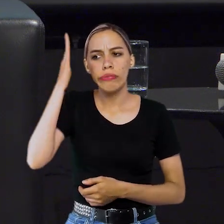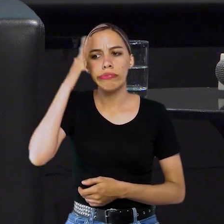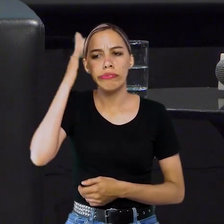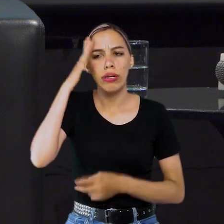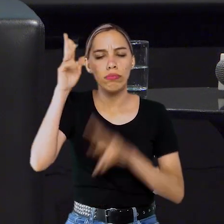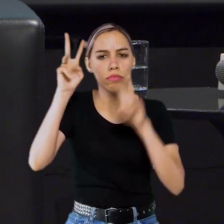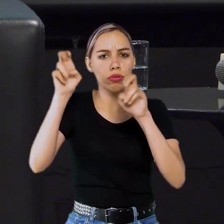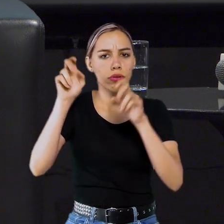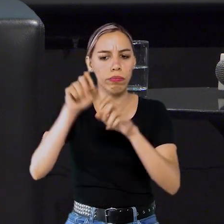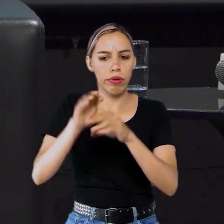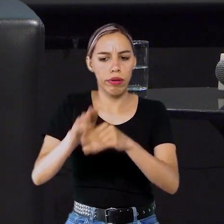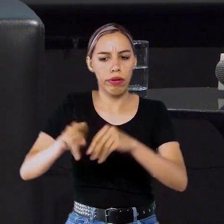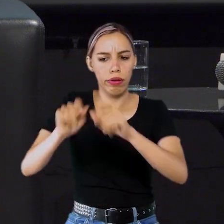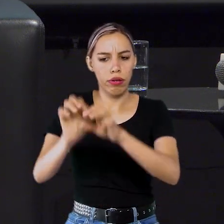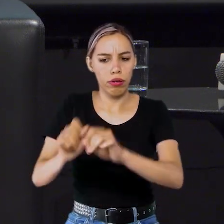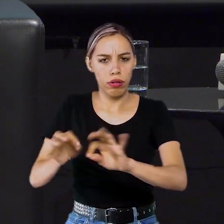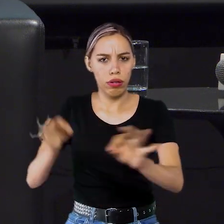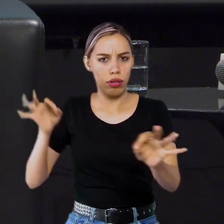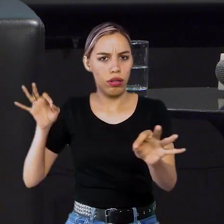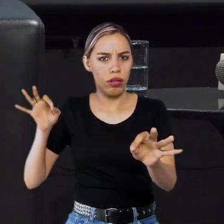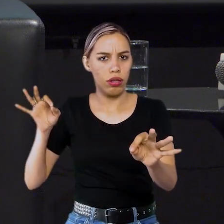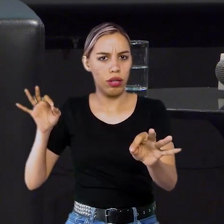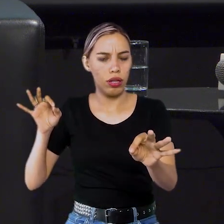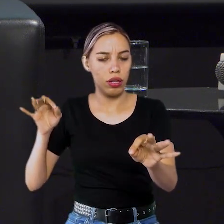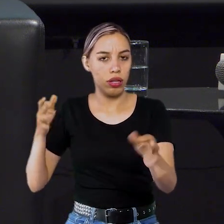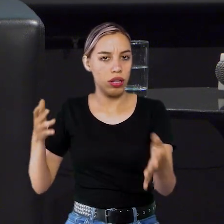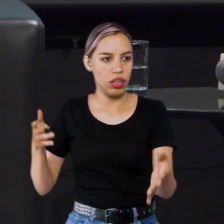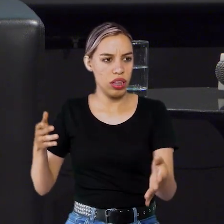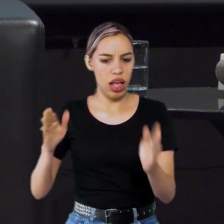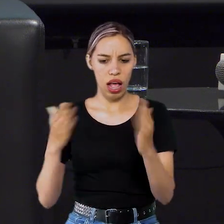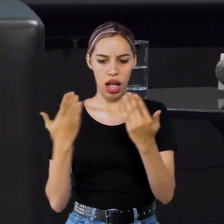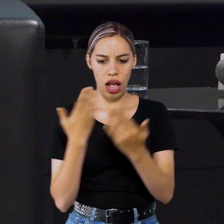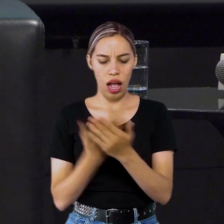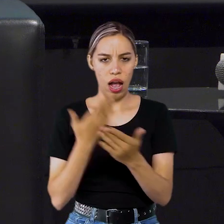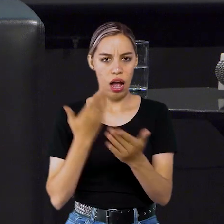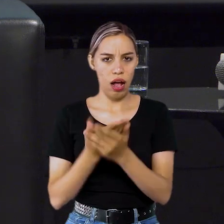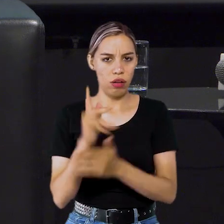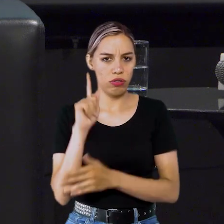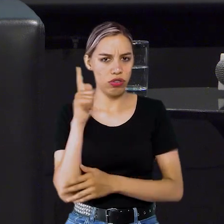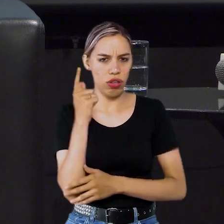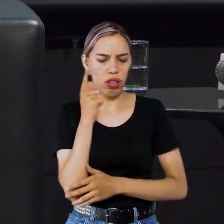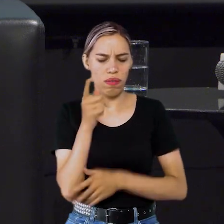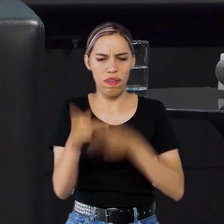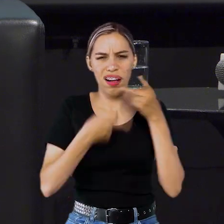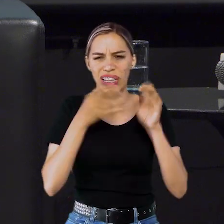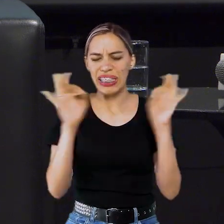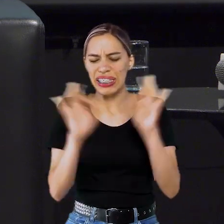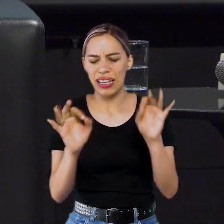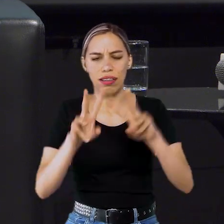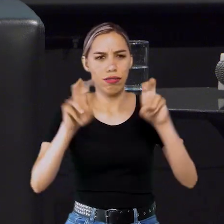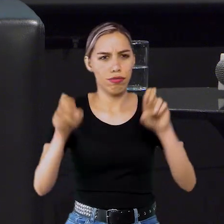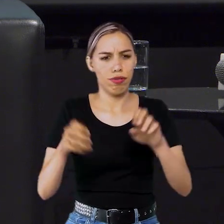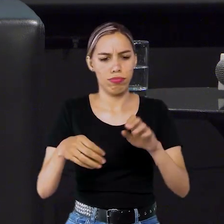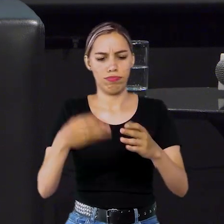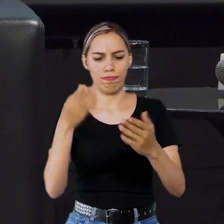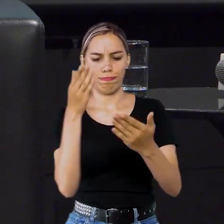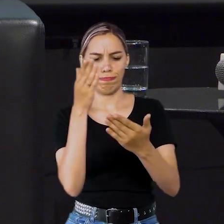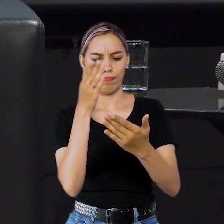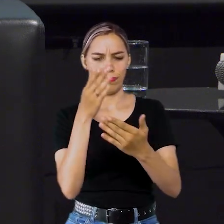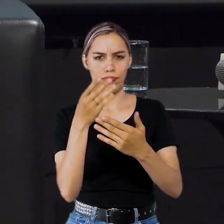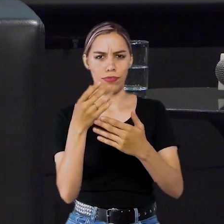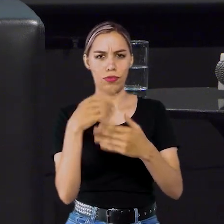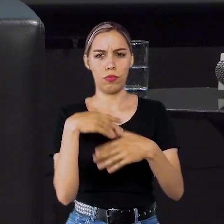Urupá? As aulas de geografia não falam sobre isso. Quando fizeram ali o Tratado de Tordesilhas, inventaram todas as